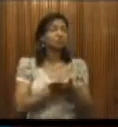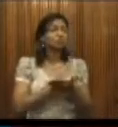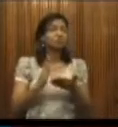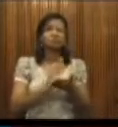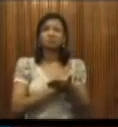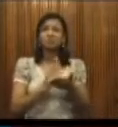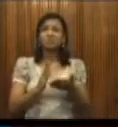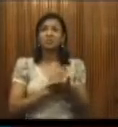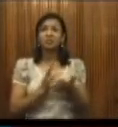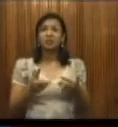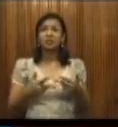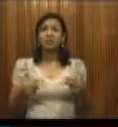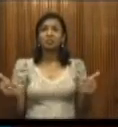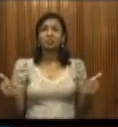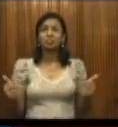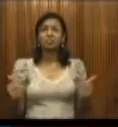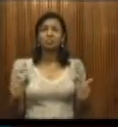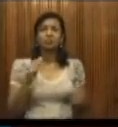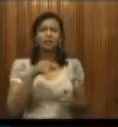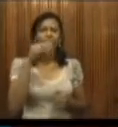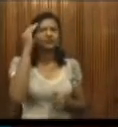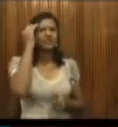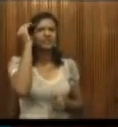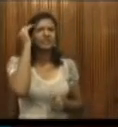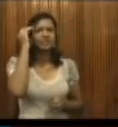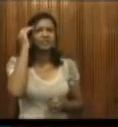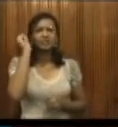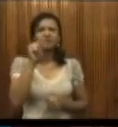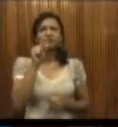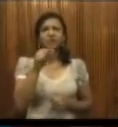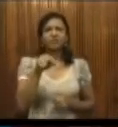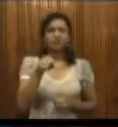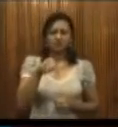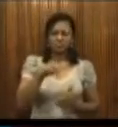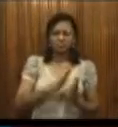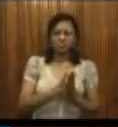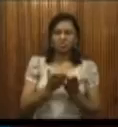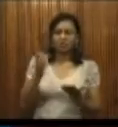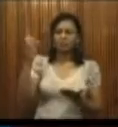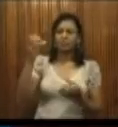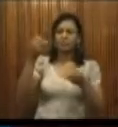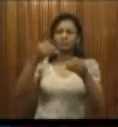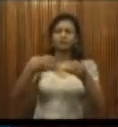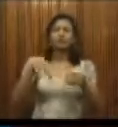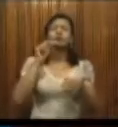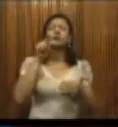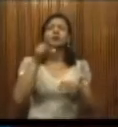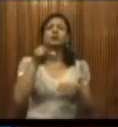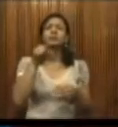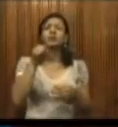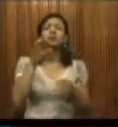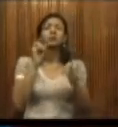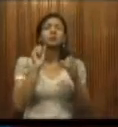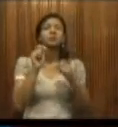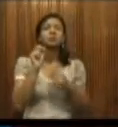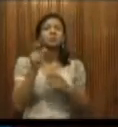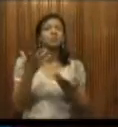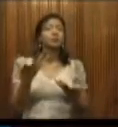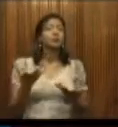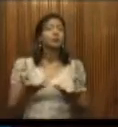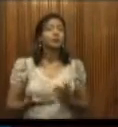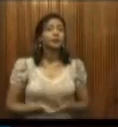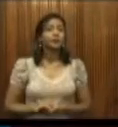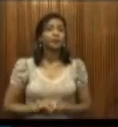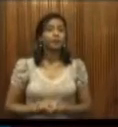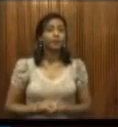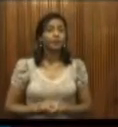é a compreensão que você tem de si a partir da Bíblia? Aí o homem fala: olha, isso tudo que a Bíblia fala, eu tenho feito desde a